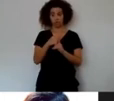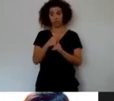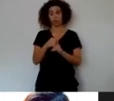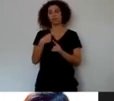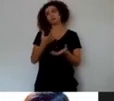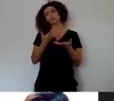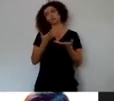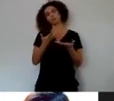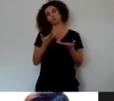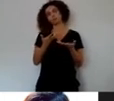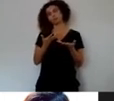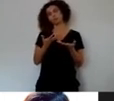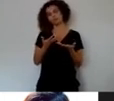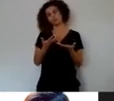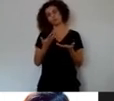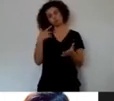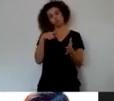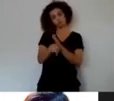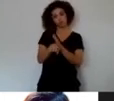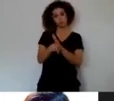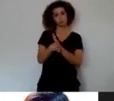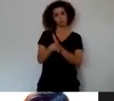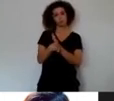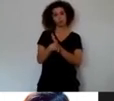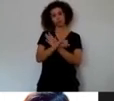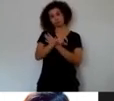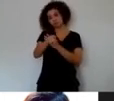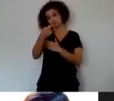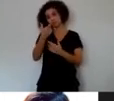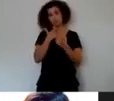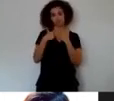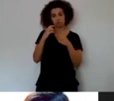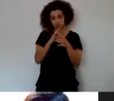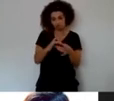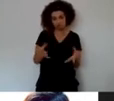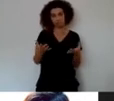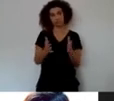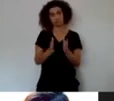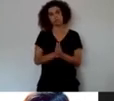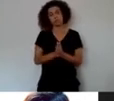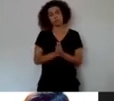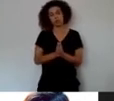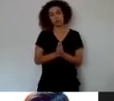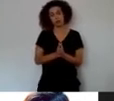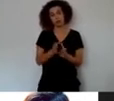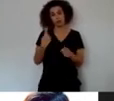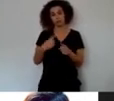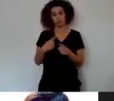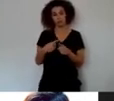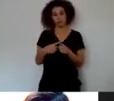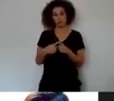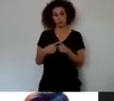queria até perguntar, assim, se vocês se sentirem confortáveis, né, para falar sobre isso, né, porque a gente já